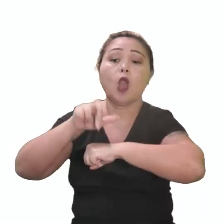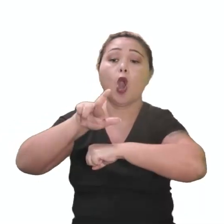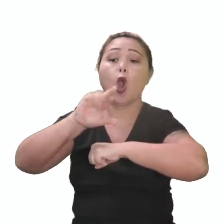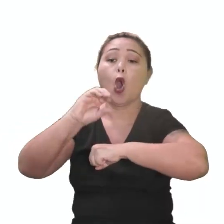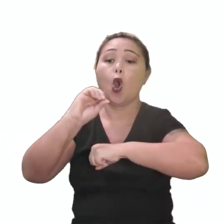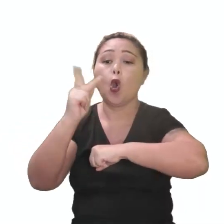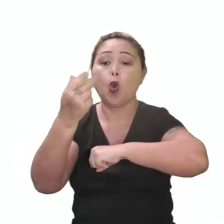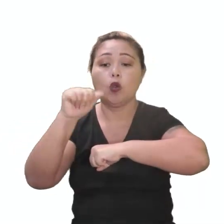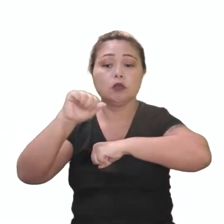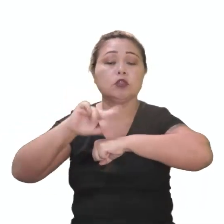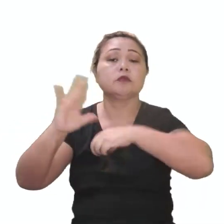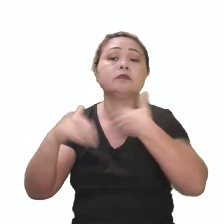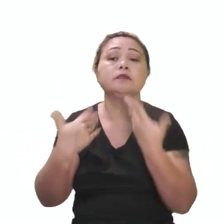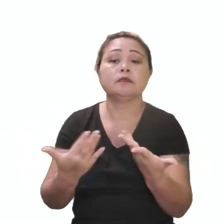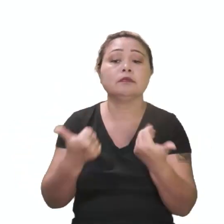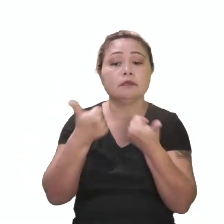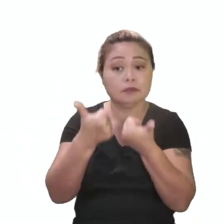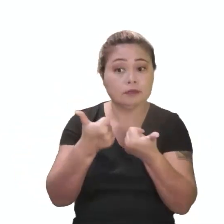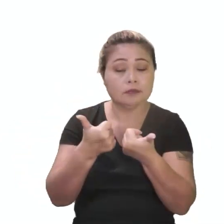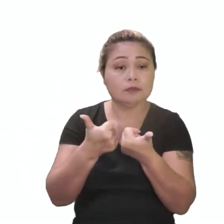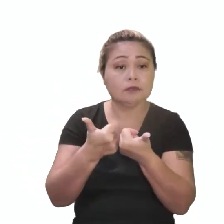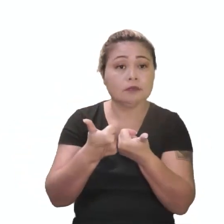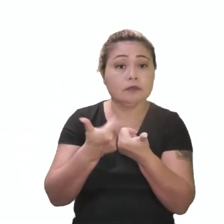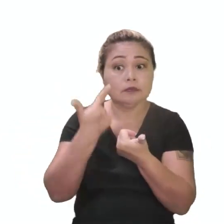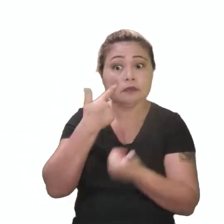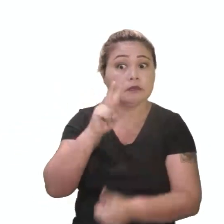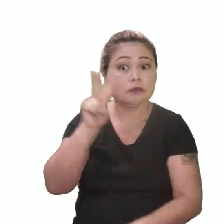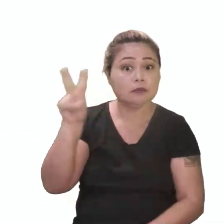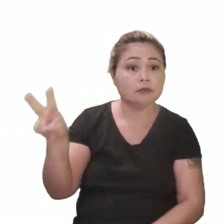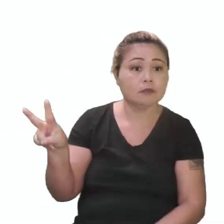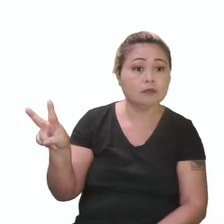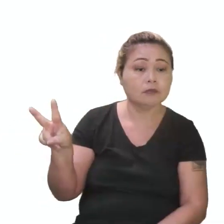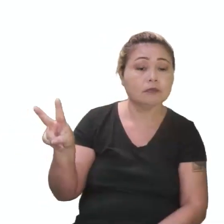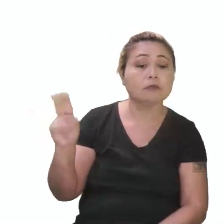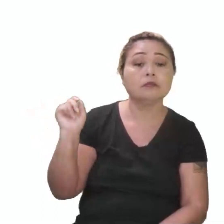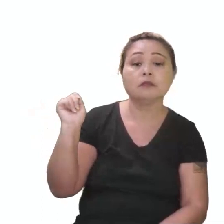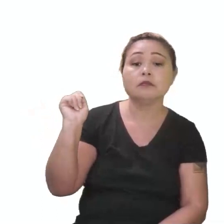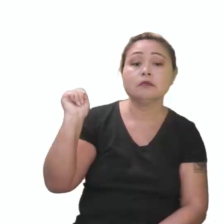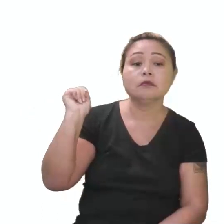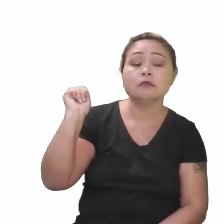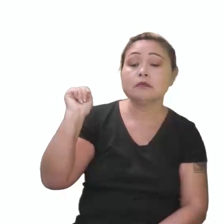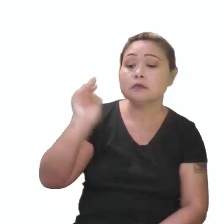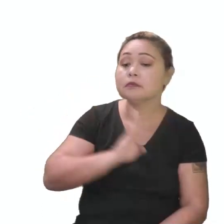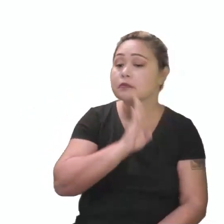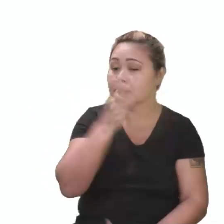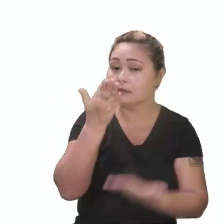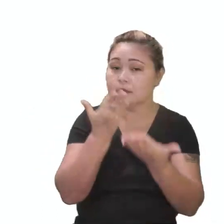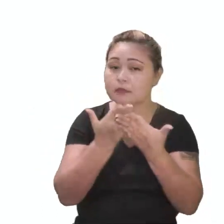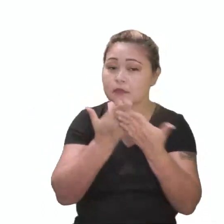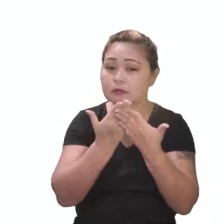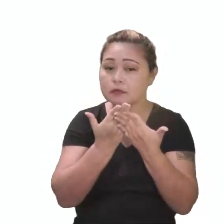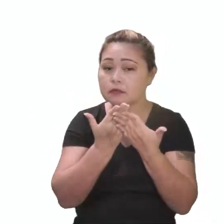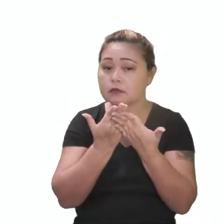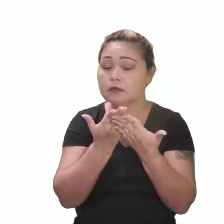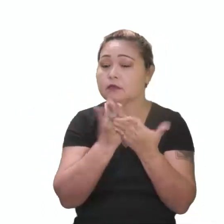Na terra, enfim. Tá bom? Olha lá, então. É através dos estudos sobre